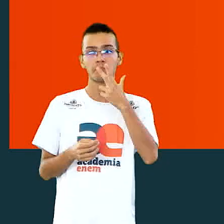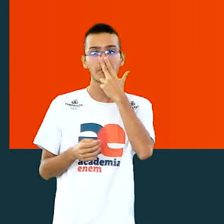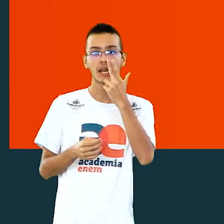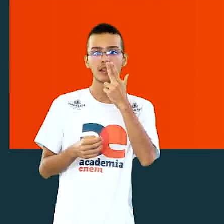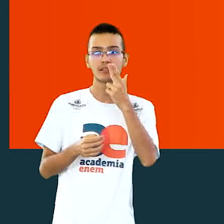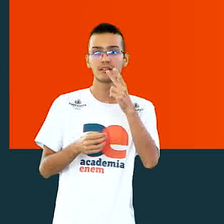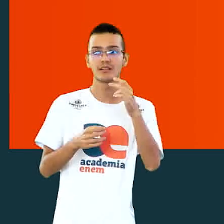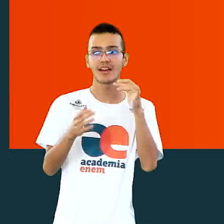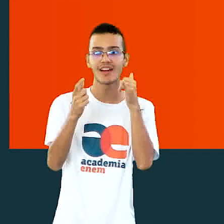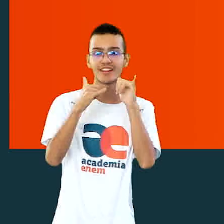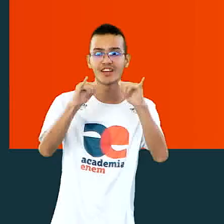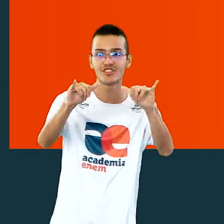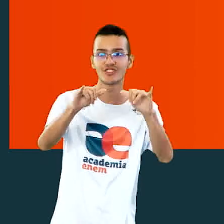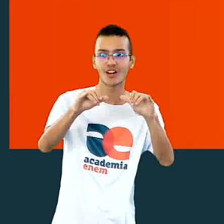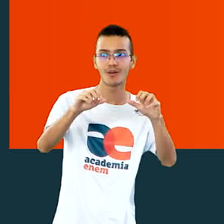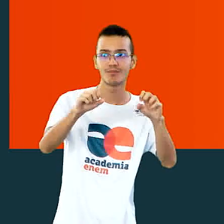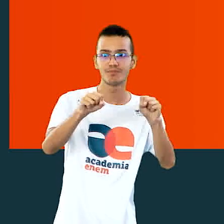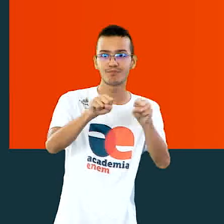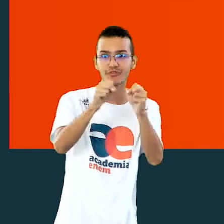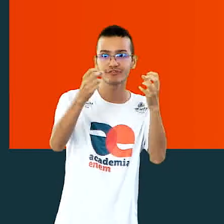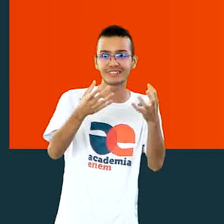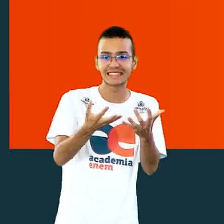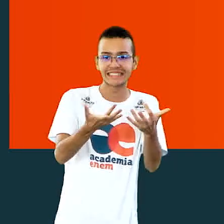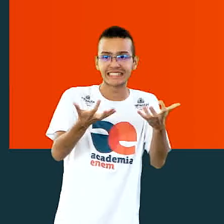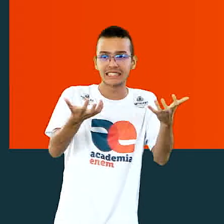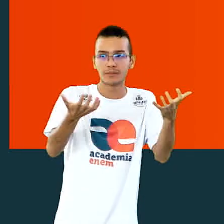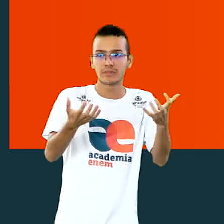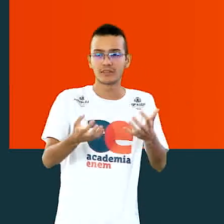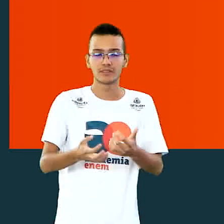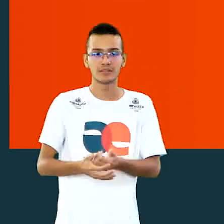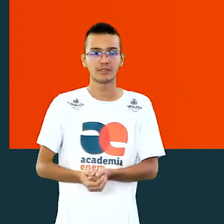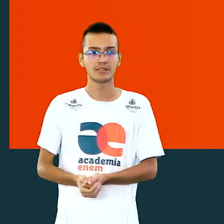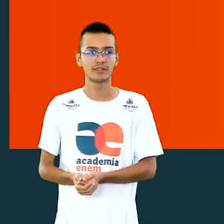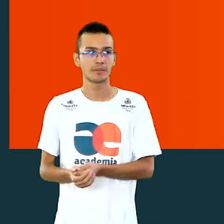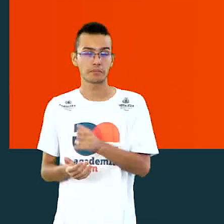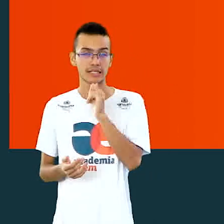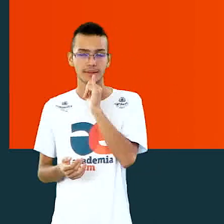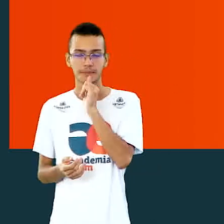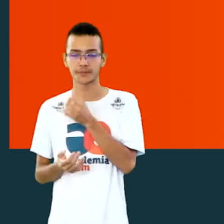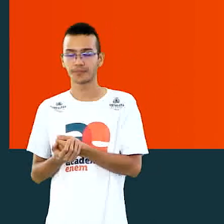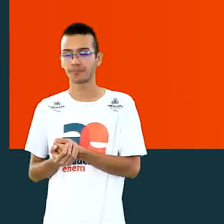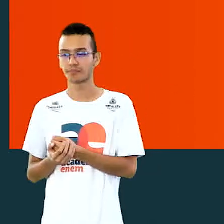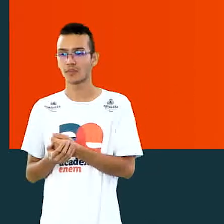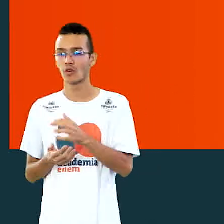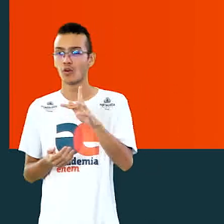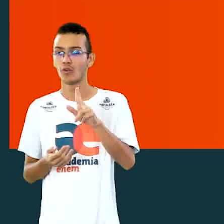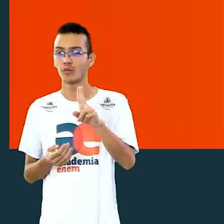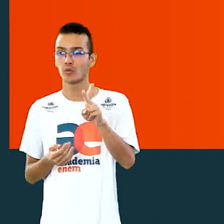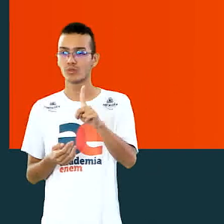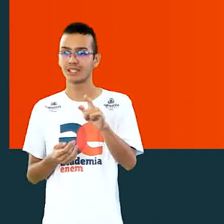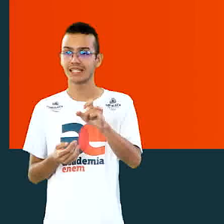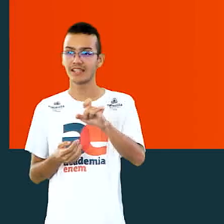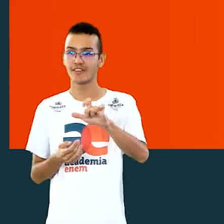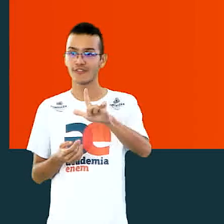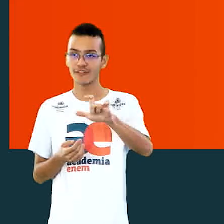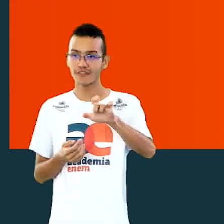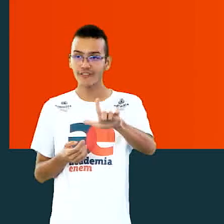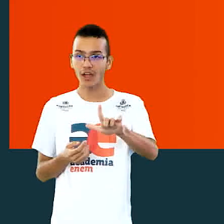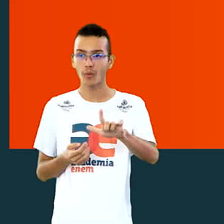entenderem. Digamos que eu tenho um fusível de 10 amperes. Você sabe o que quer dizer um fusível de 10 amperes?